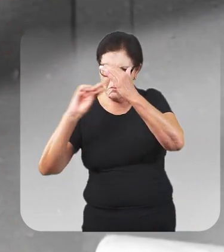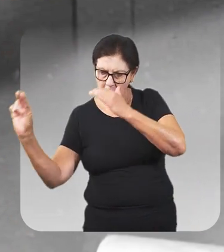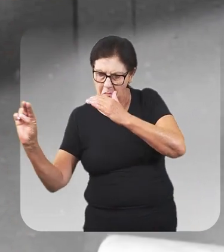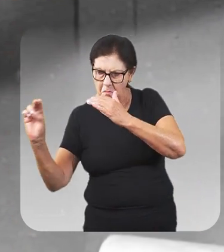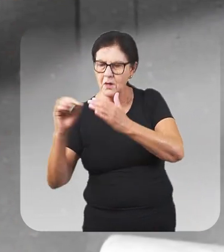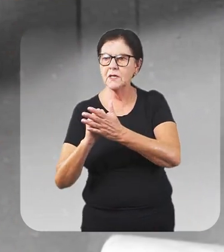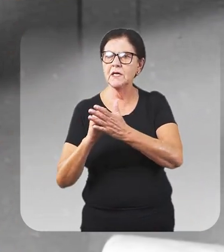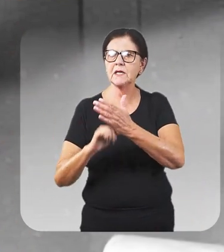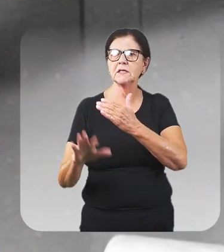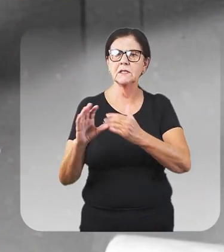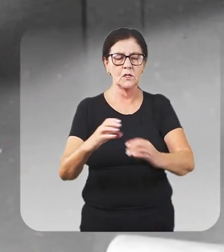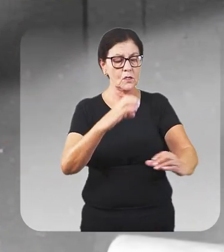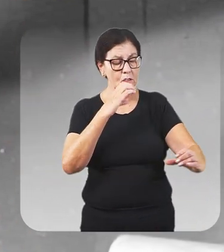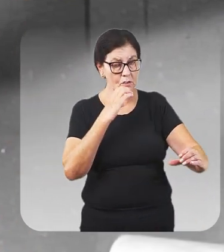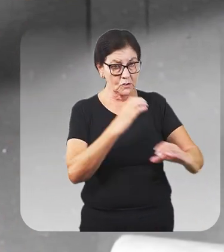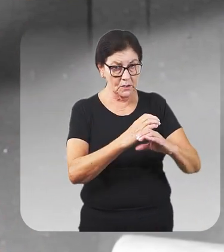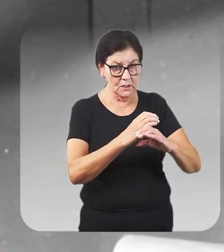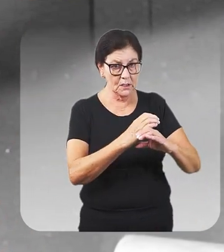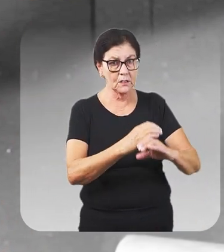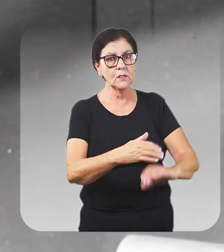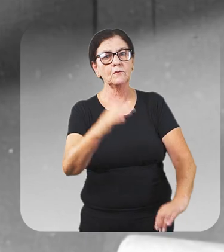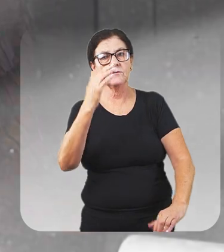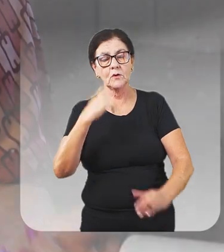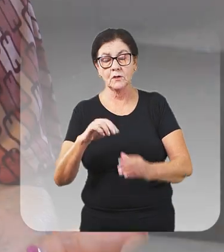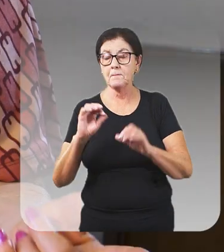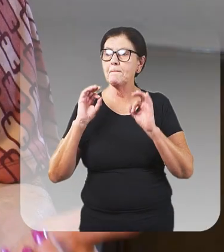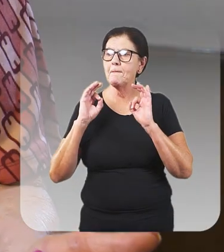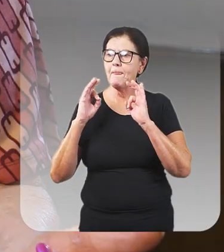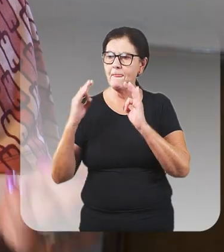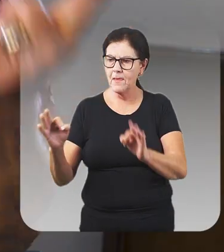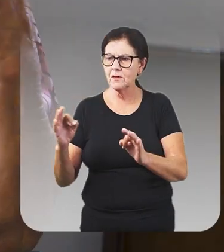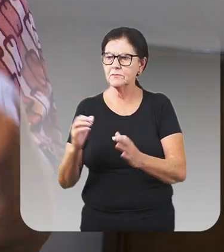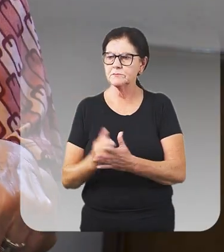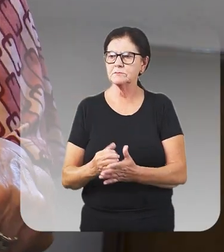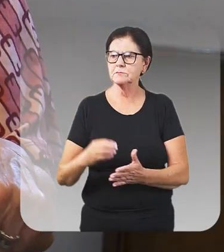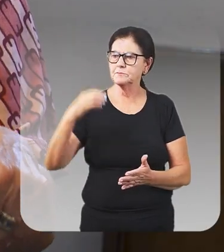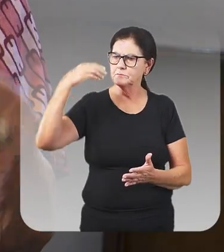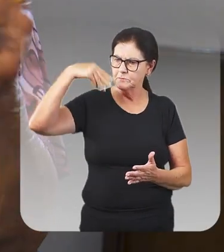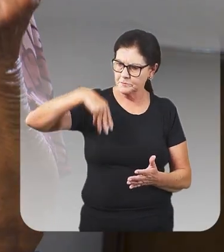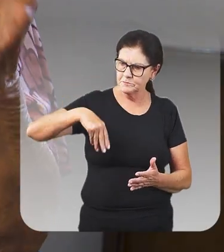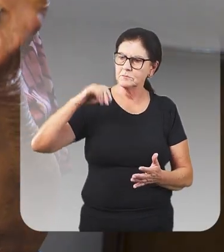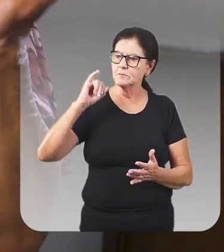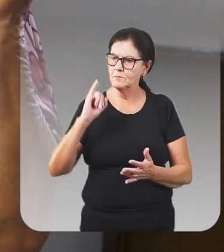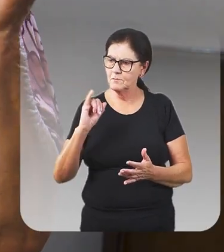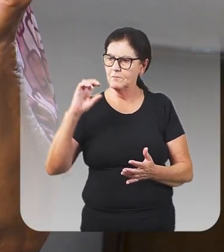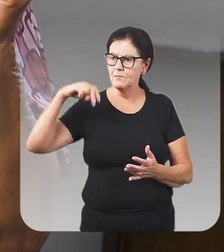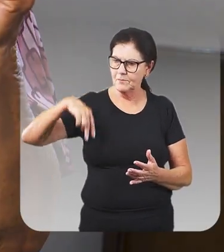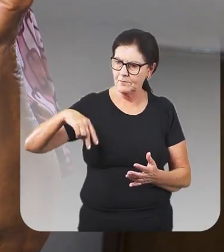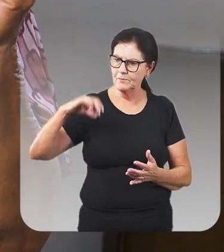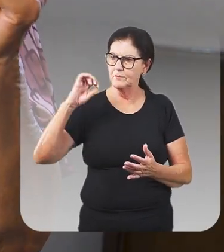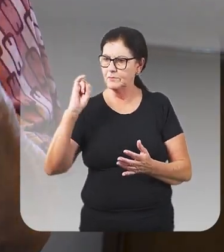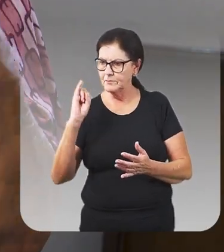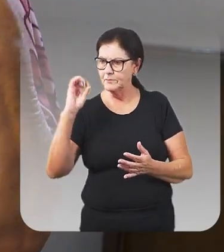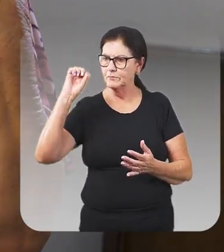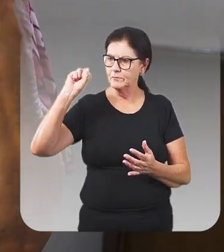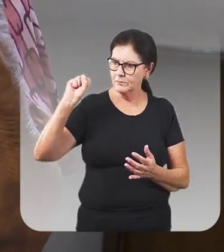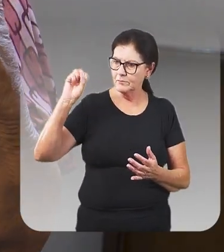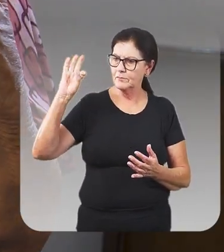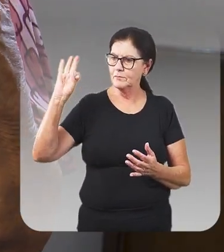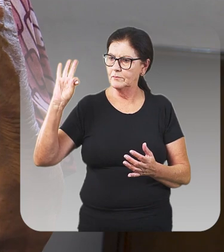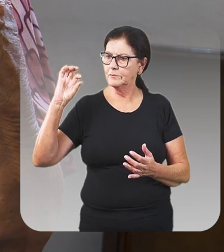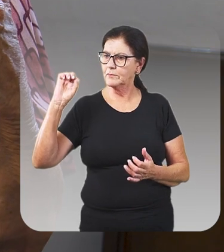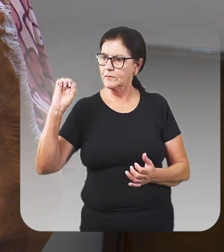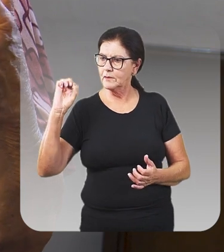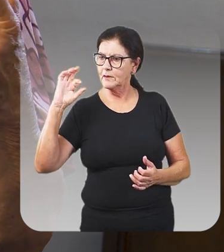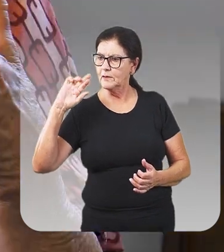modernista chamado Le Corbusier. Por quê? Porque o Le Corbusier veio para o Brasil e foi